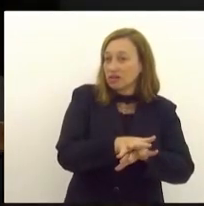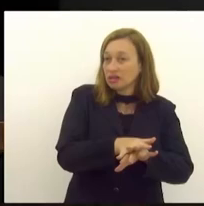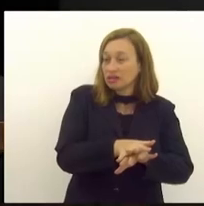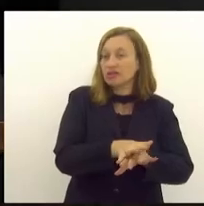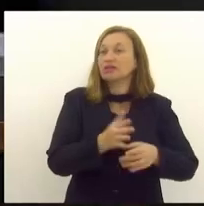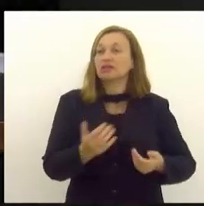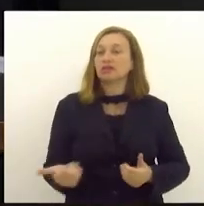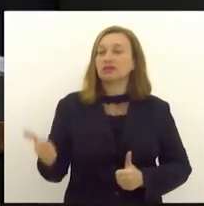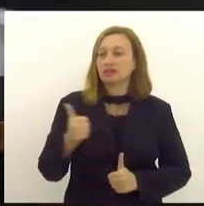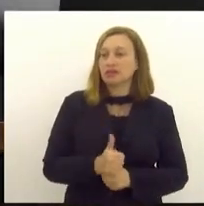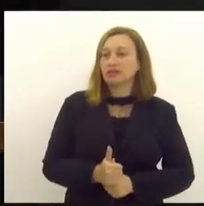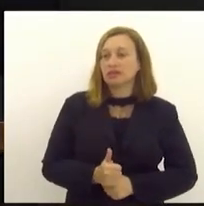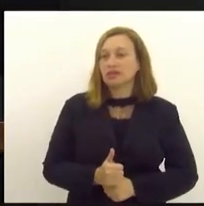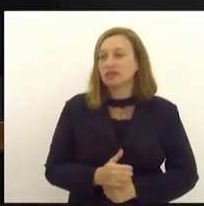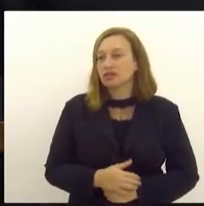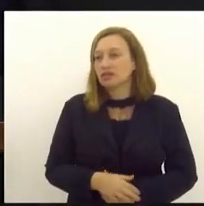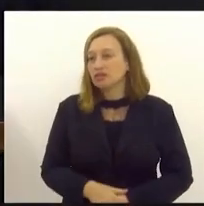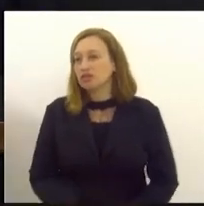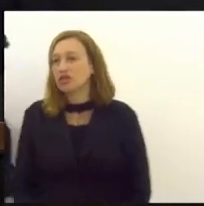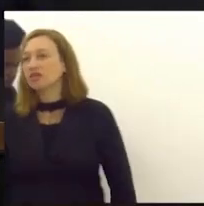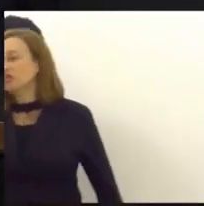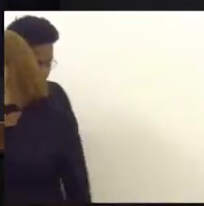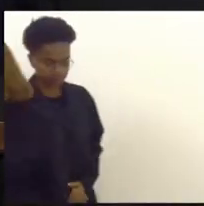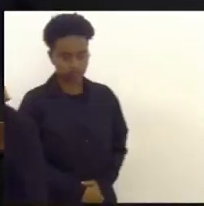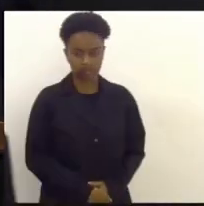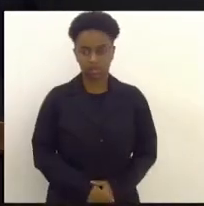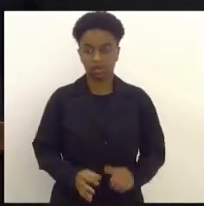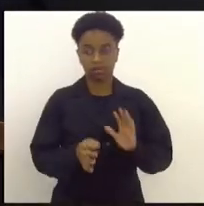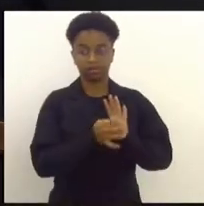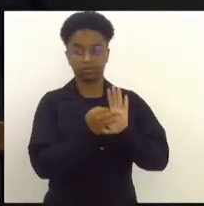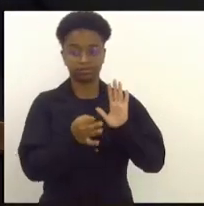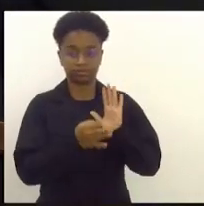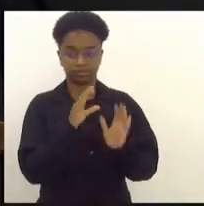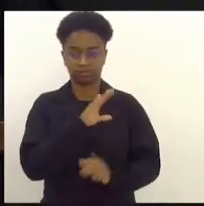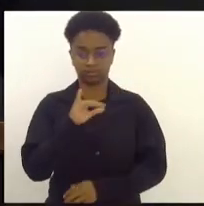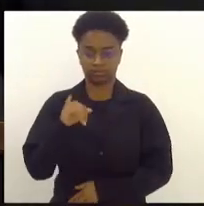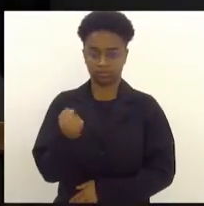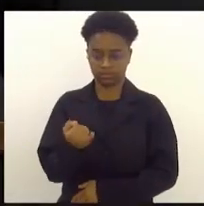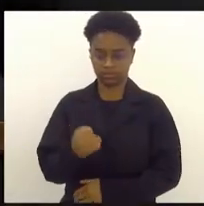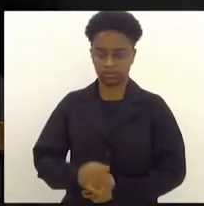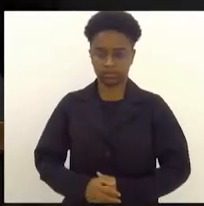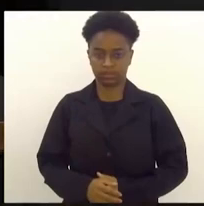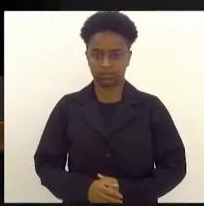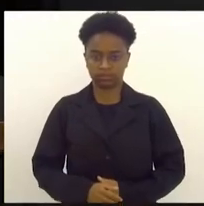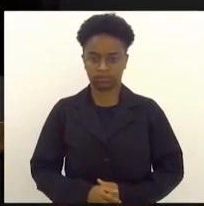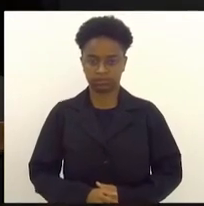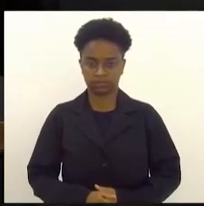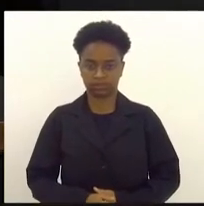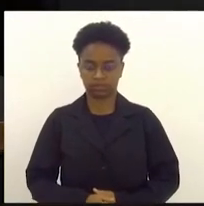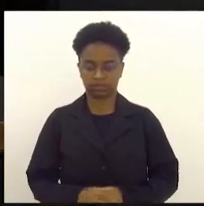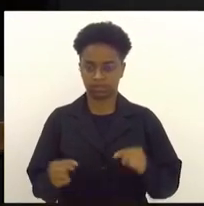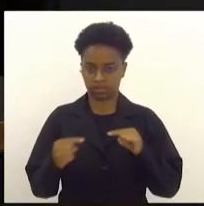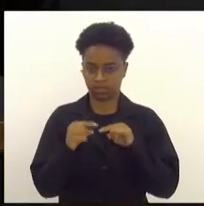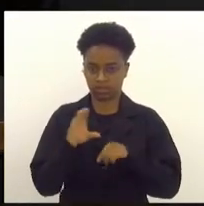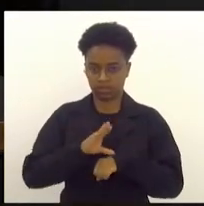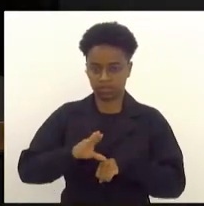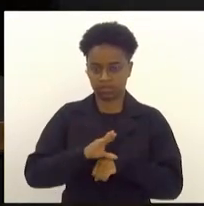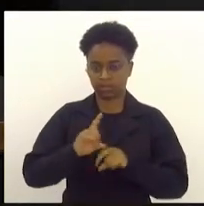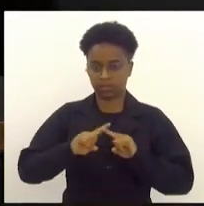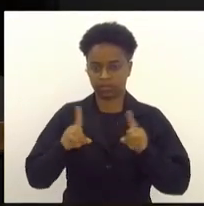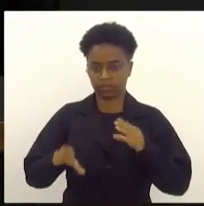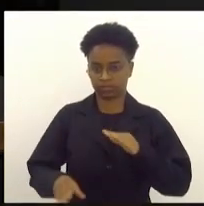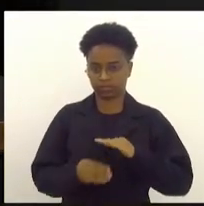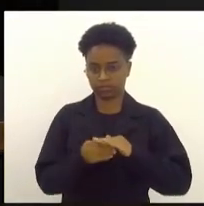públicos no âmbito do Estado do Rio de Janeiro pareceres das comissões Constituição e justiça pela constitucionalidade